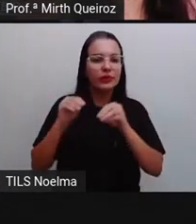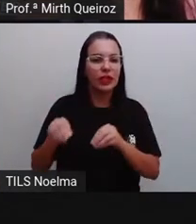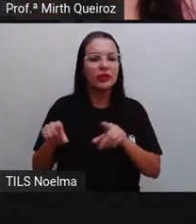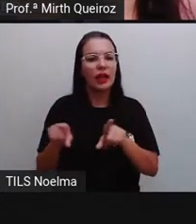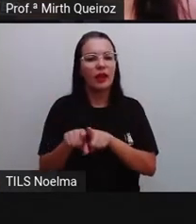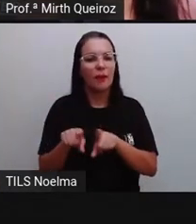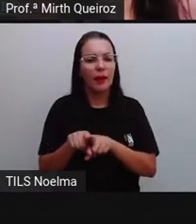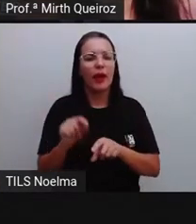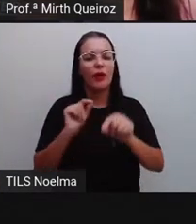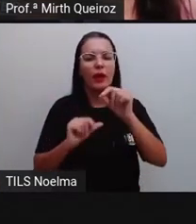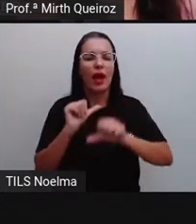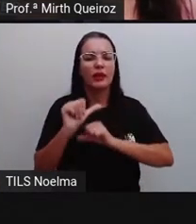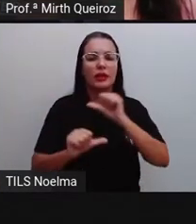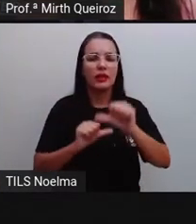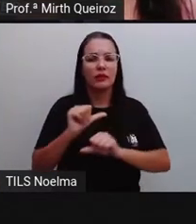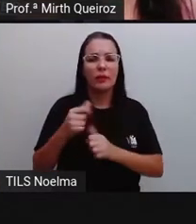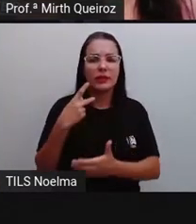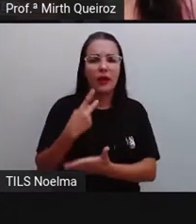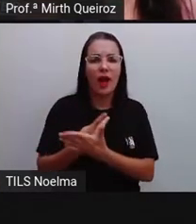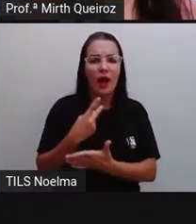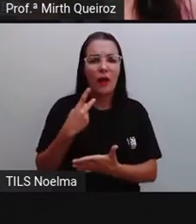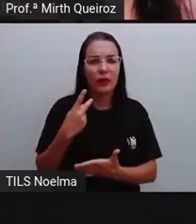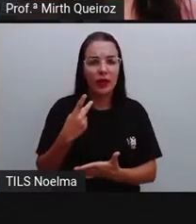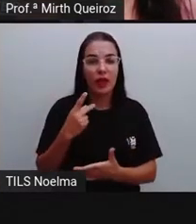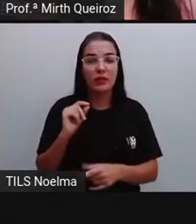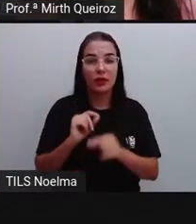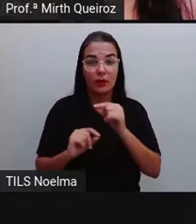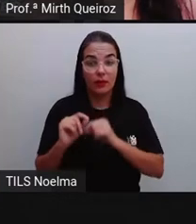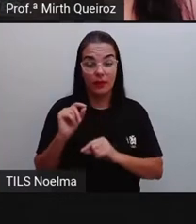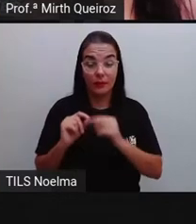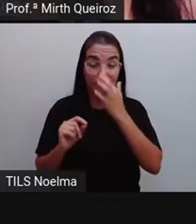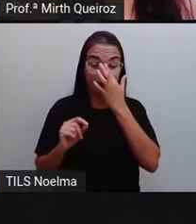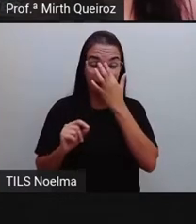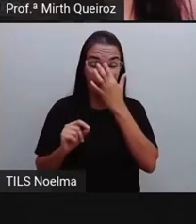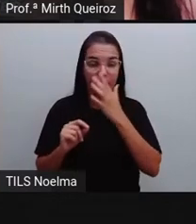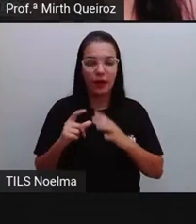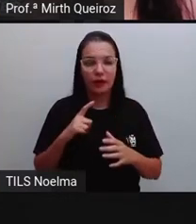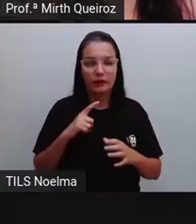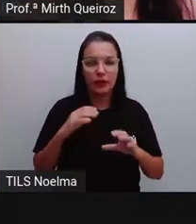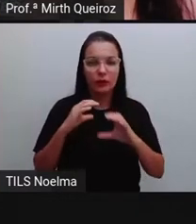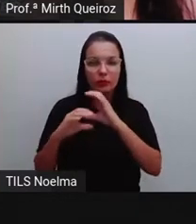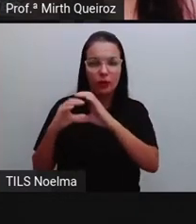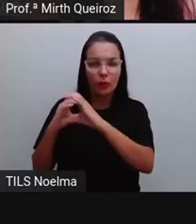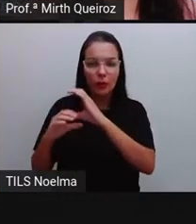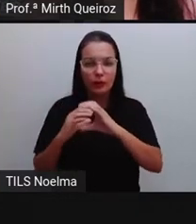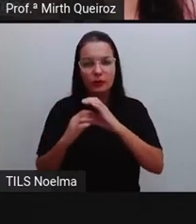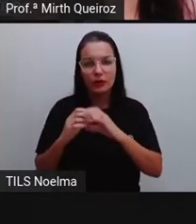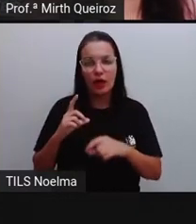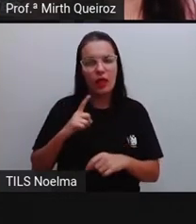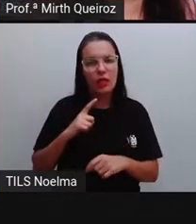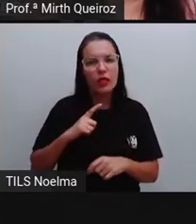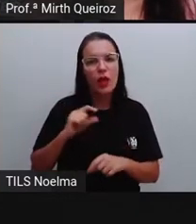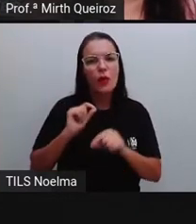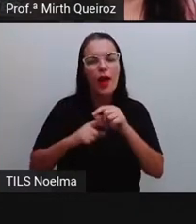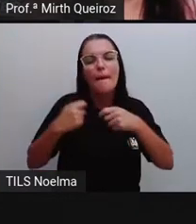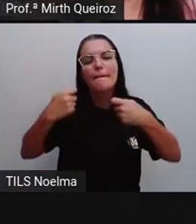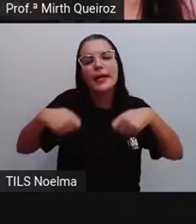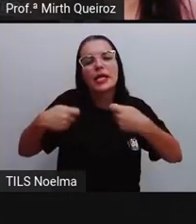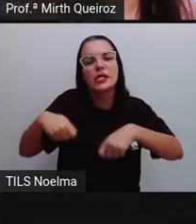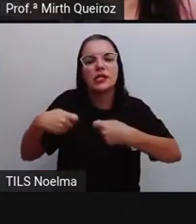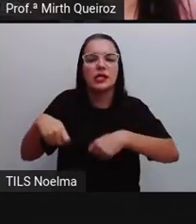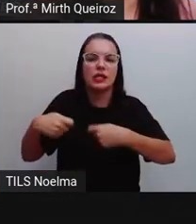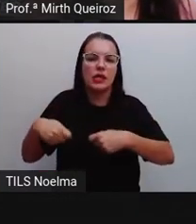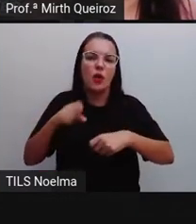essa transformação que acontece através desses meios de comunicação, com os meios de comunicação, ocorre a partir de uma necessidade.